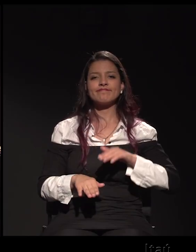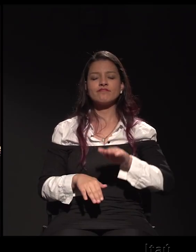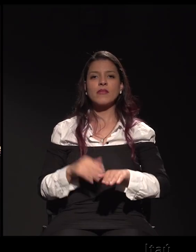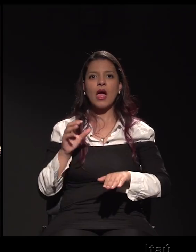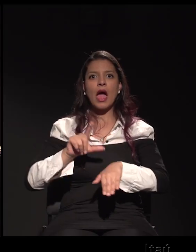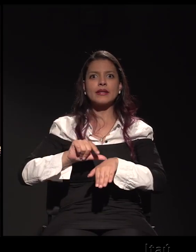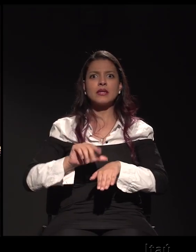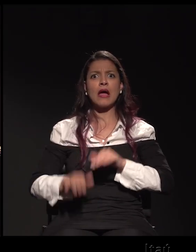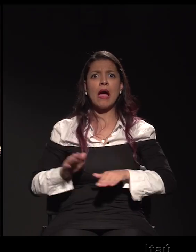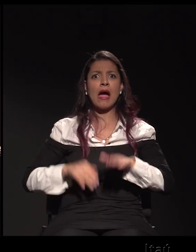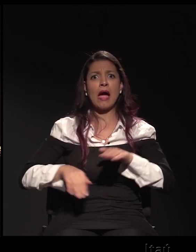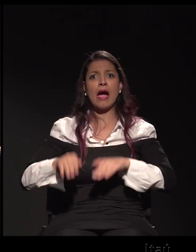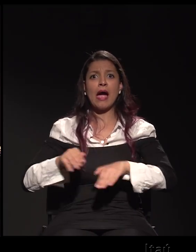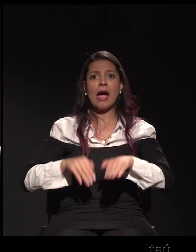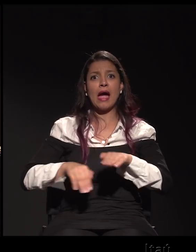atrasada.